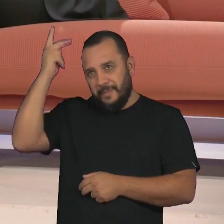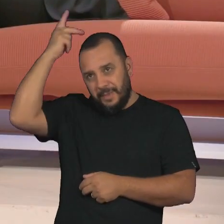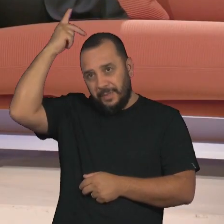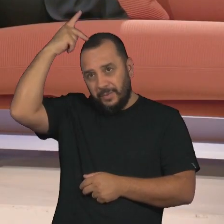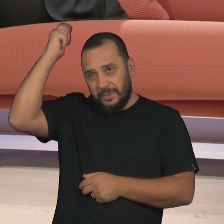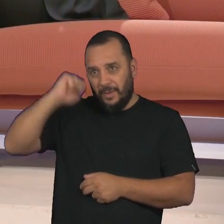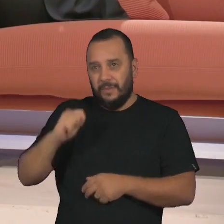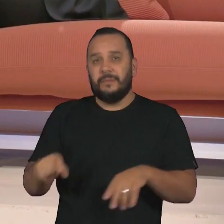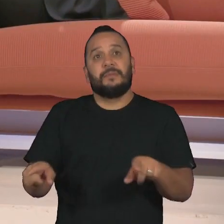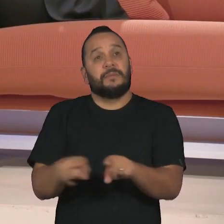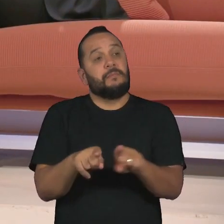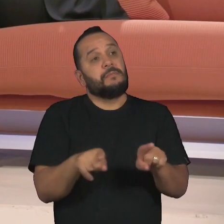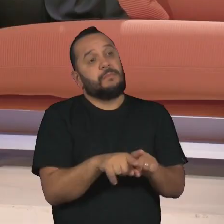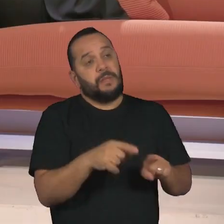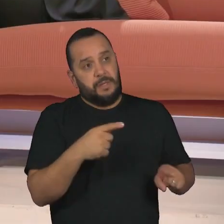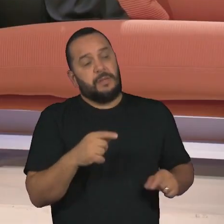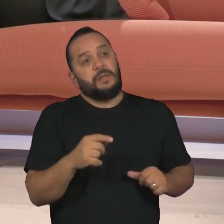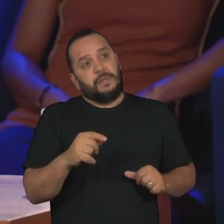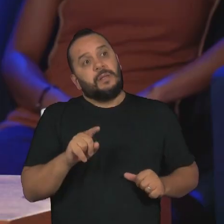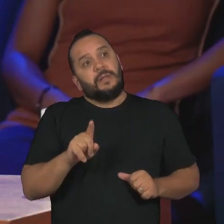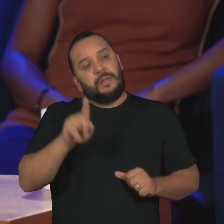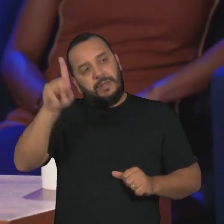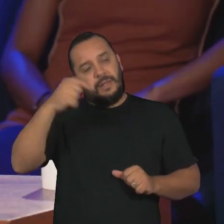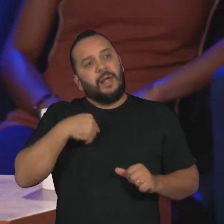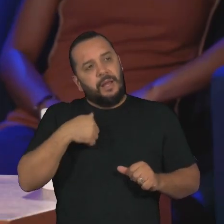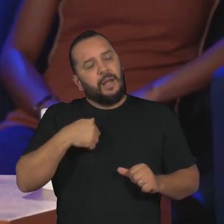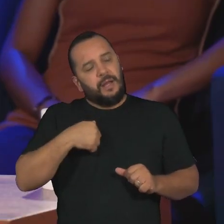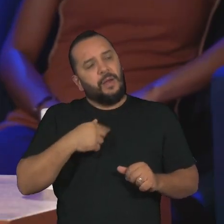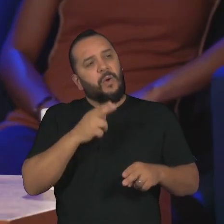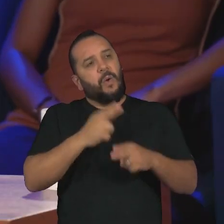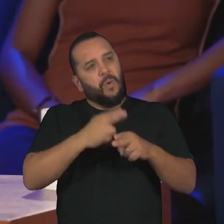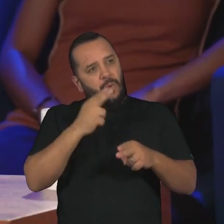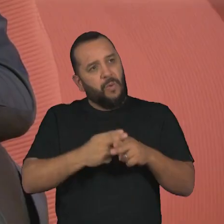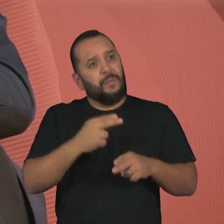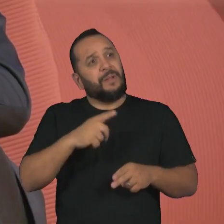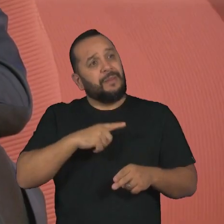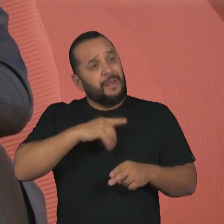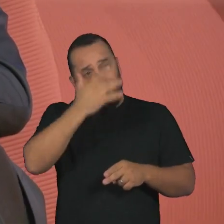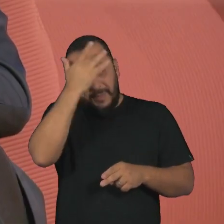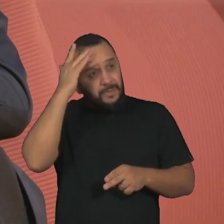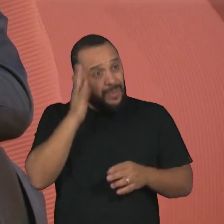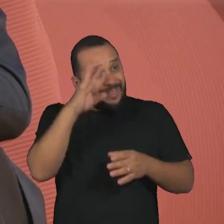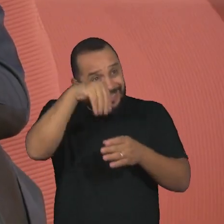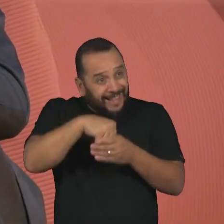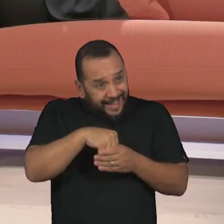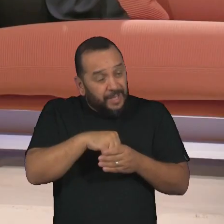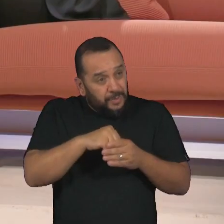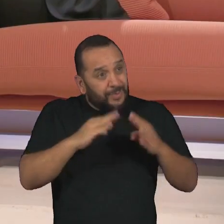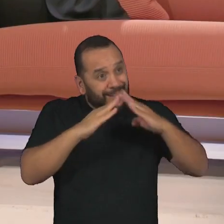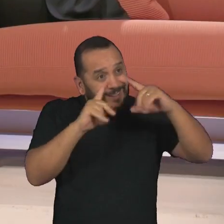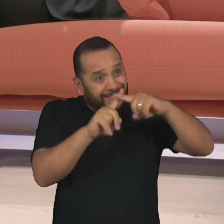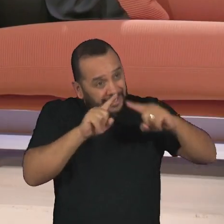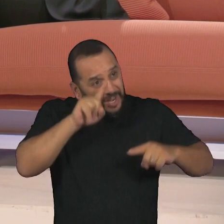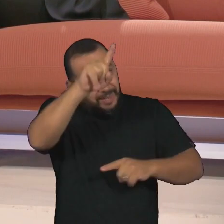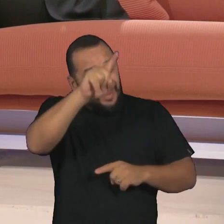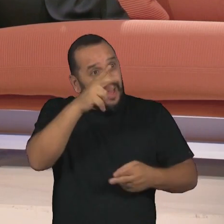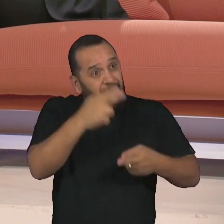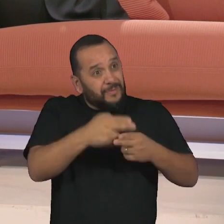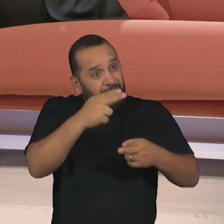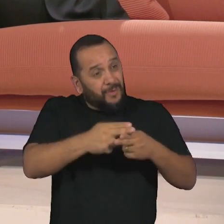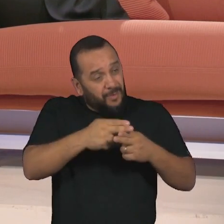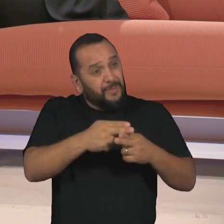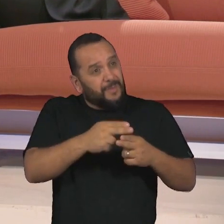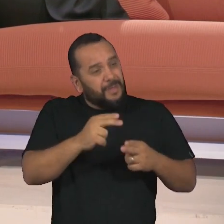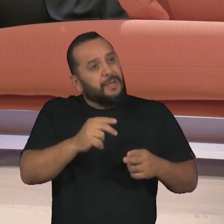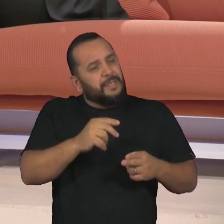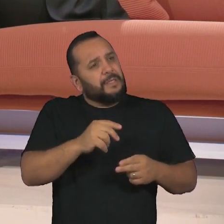colocar, mesmo na Academia do Vaticano, tem ateu. Sim. Isso na época do padre... Exatamente, porque existem